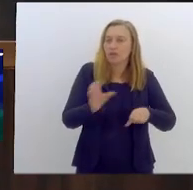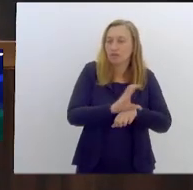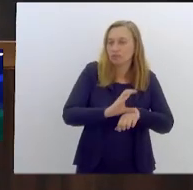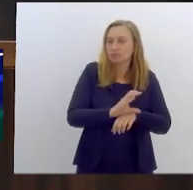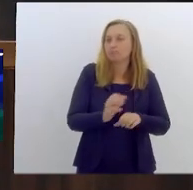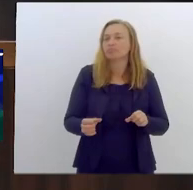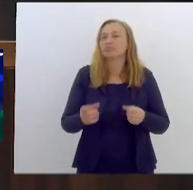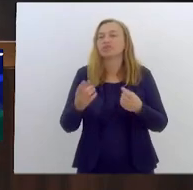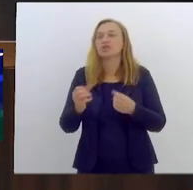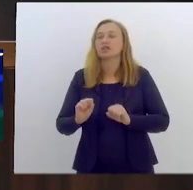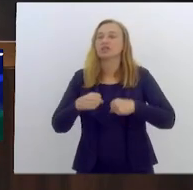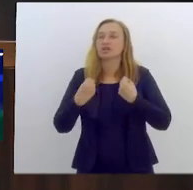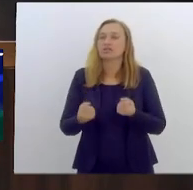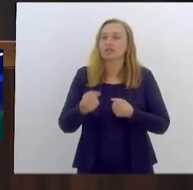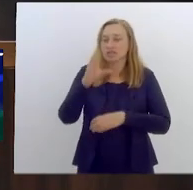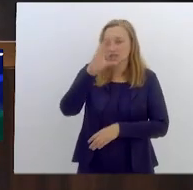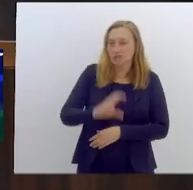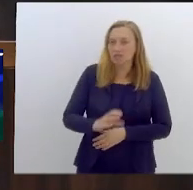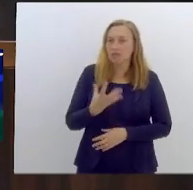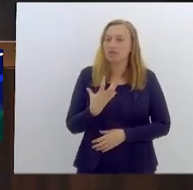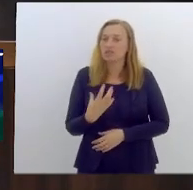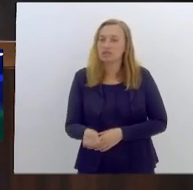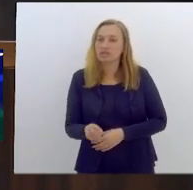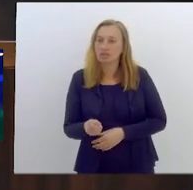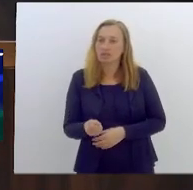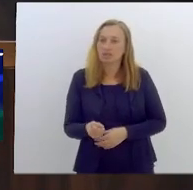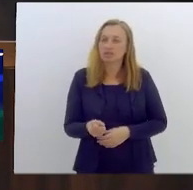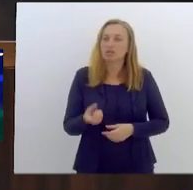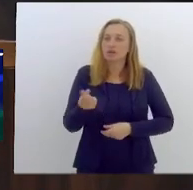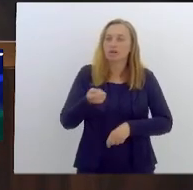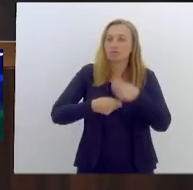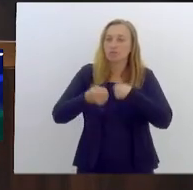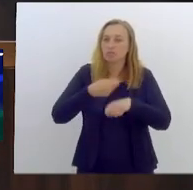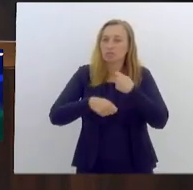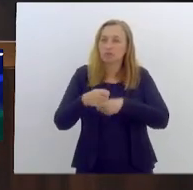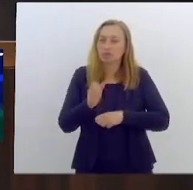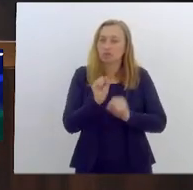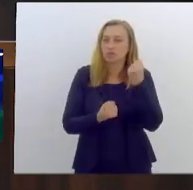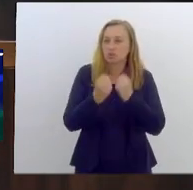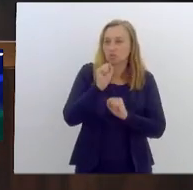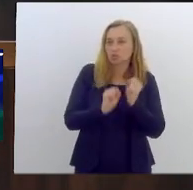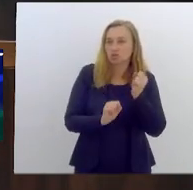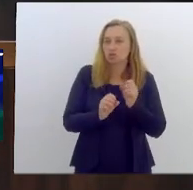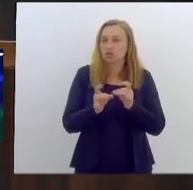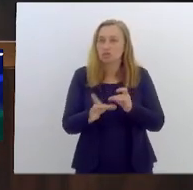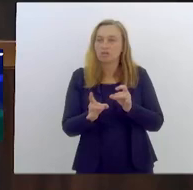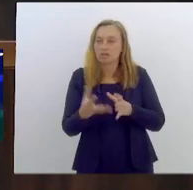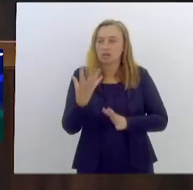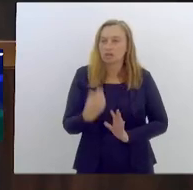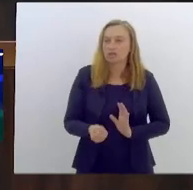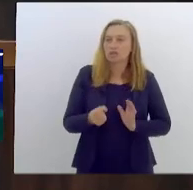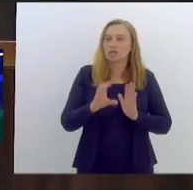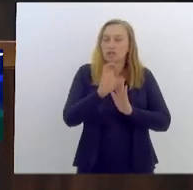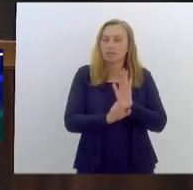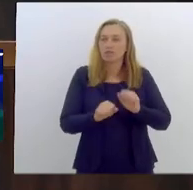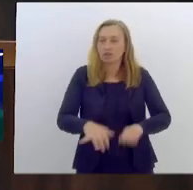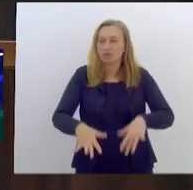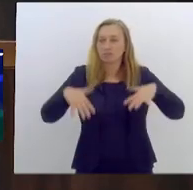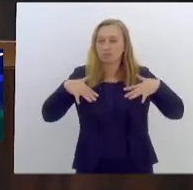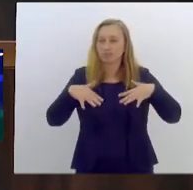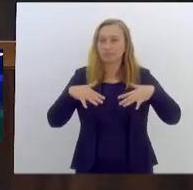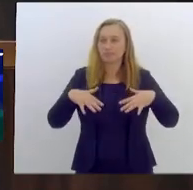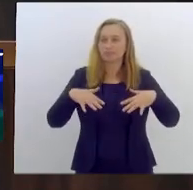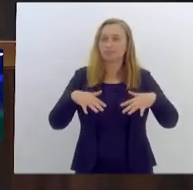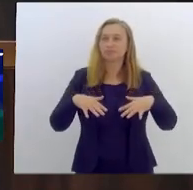defesa civil, favorável, e de Economia, Indústria e Comércio, favorável. Nos pareceres, as emendas de plenário.